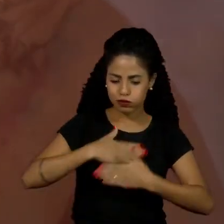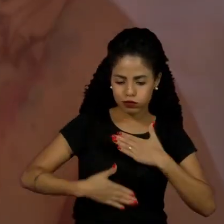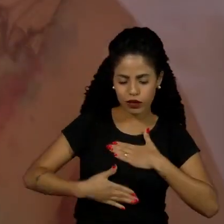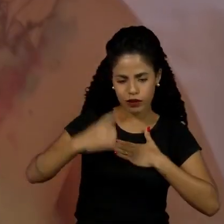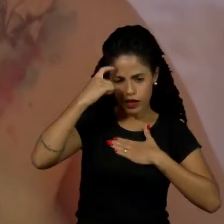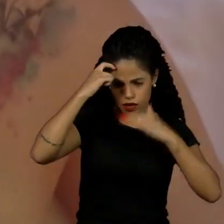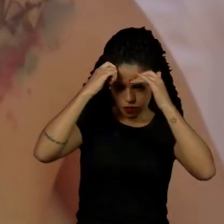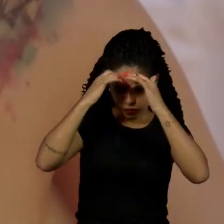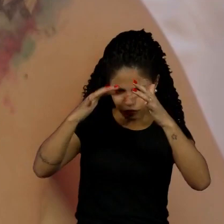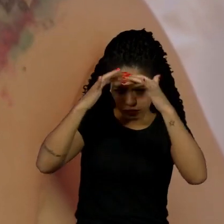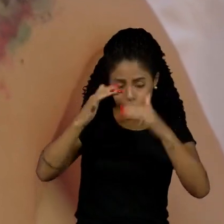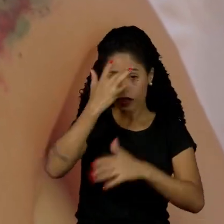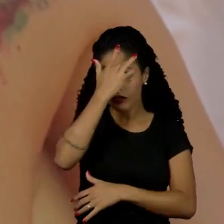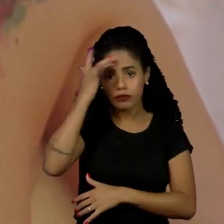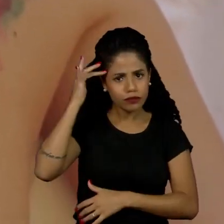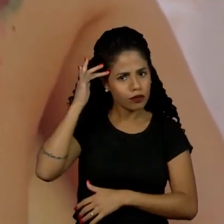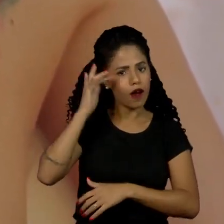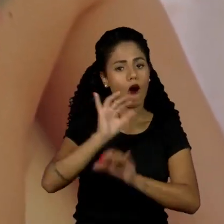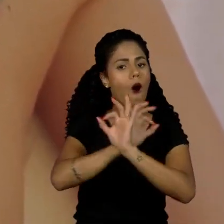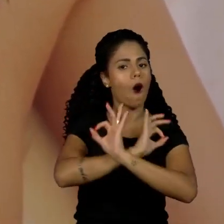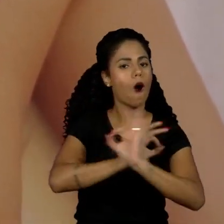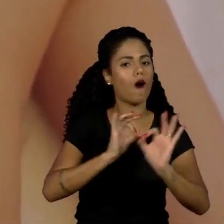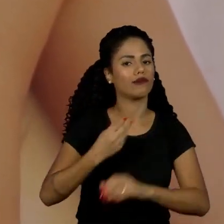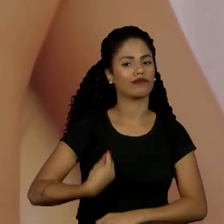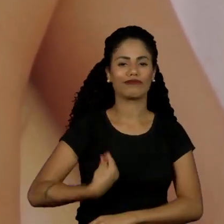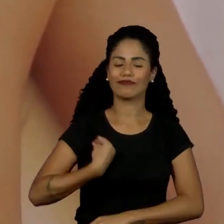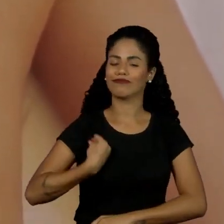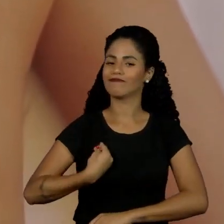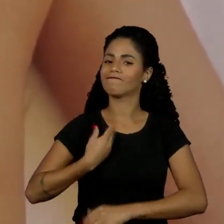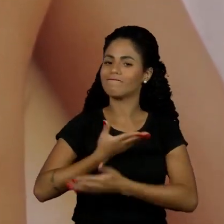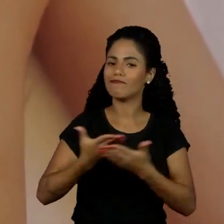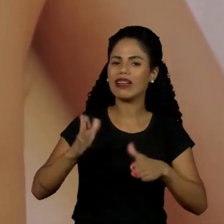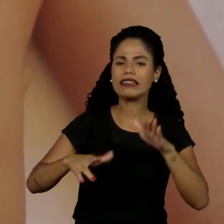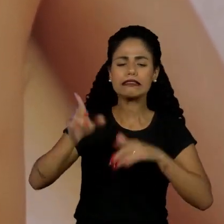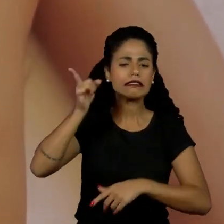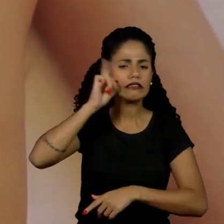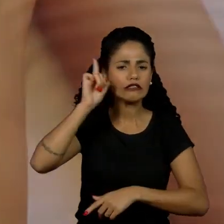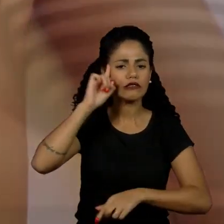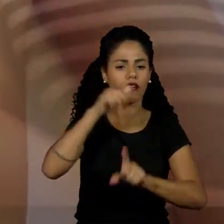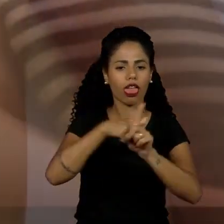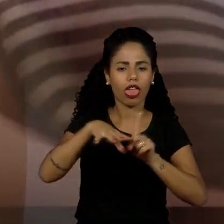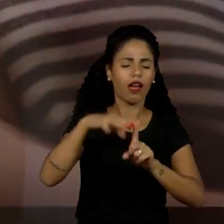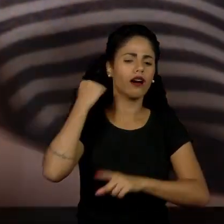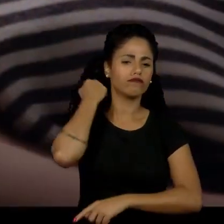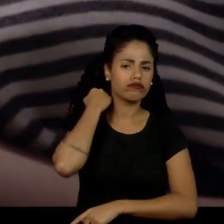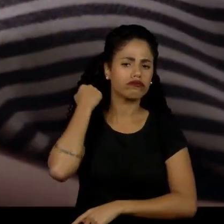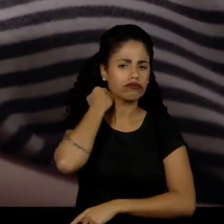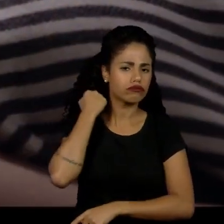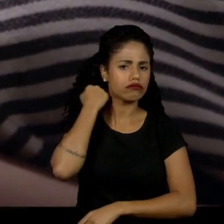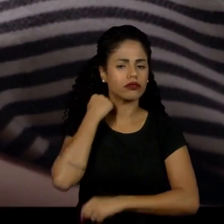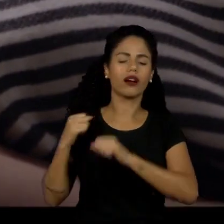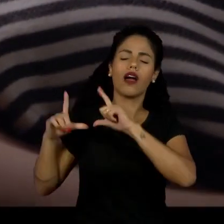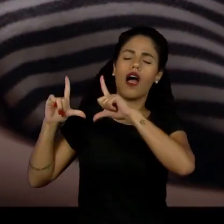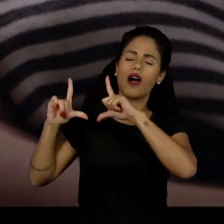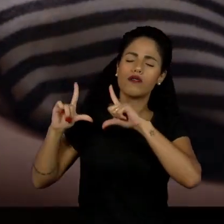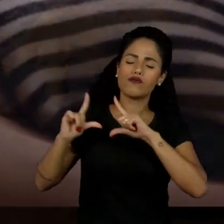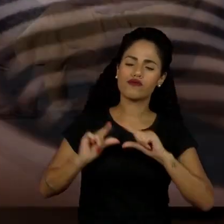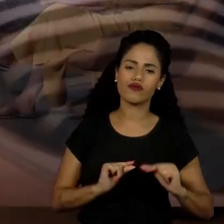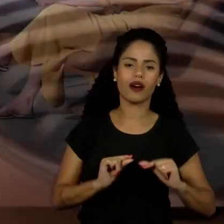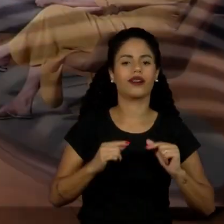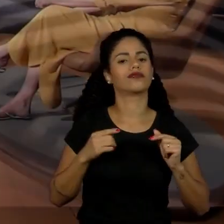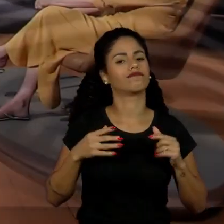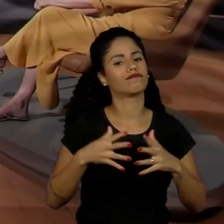mental, fundamentais para uma vida saudável em meio ao estresse da sociedade em que vivemos, cada vez mais complexa